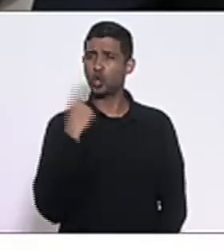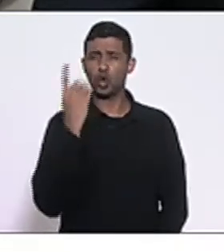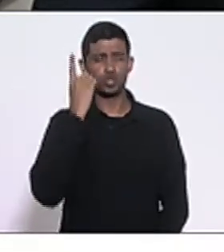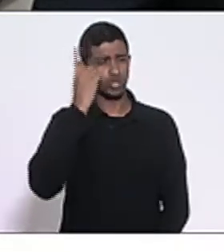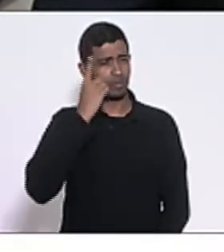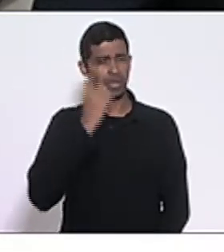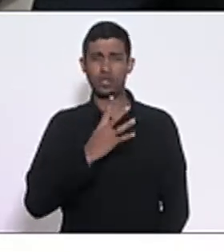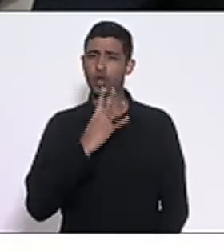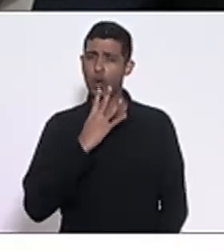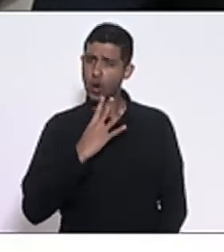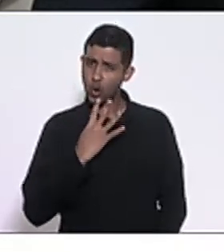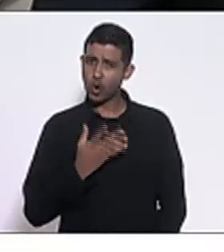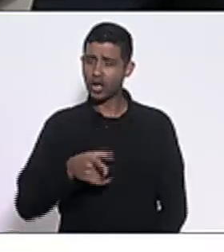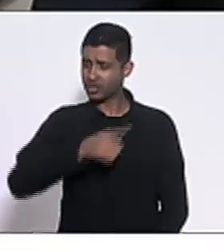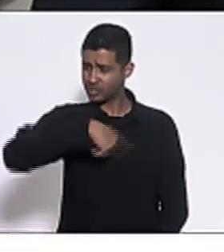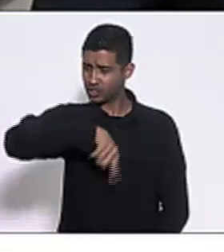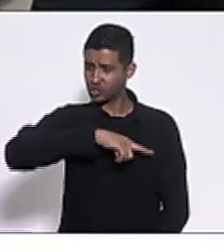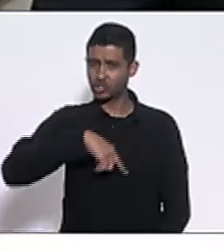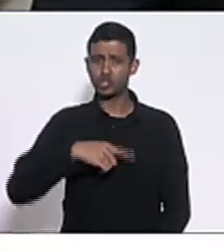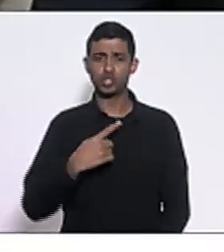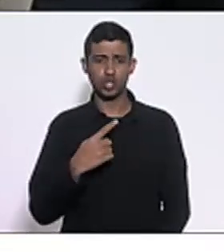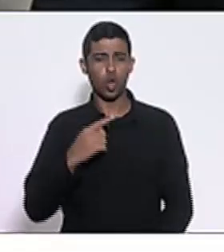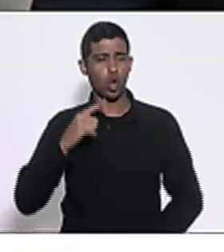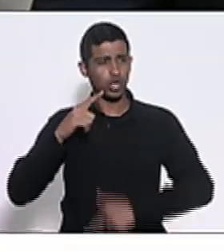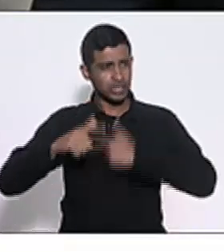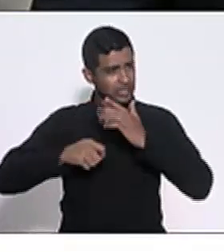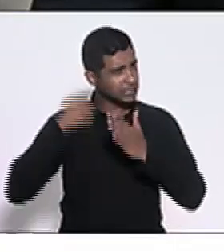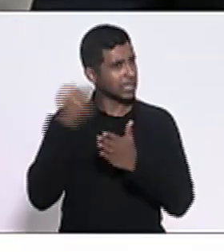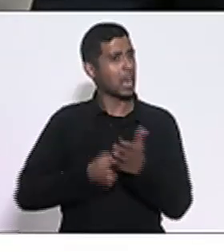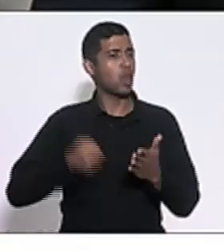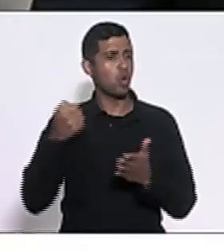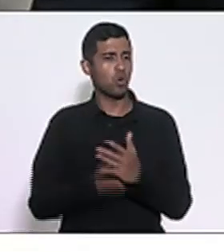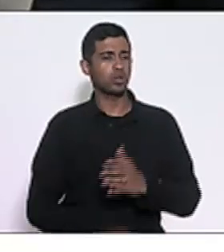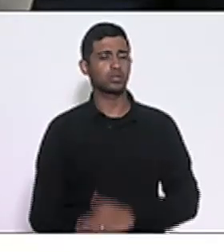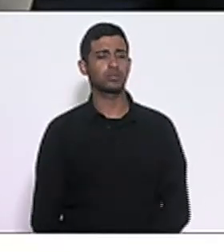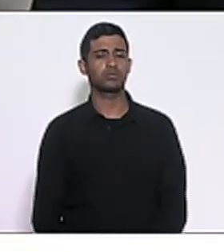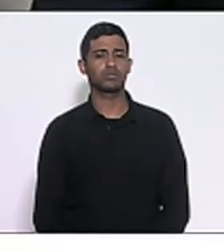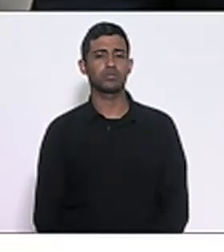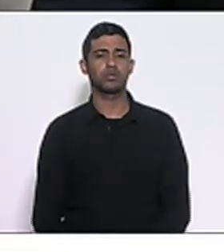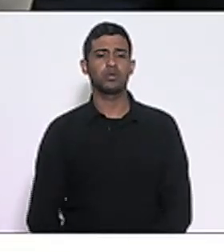deputados conhecem a nossa luta.